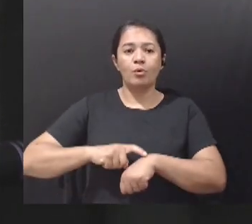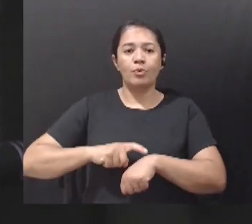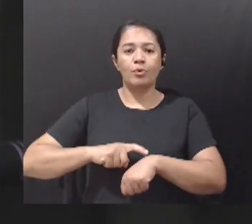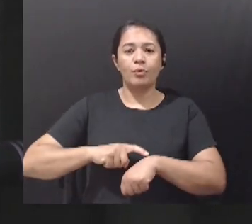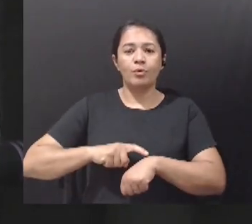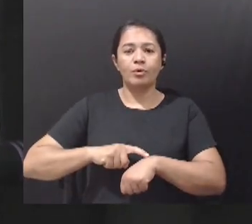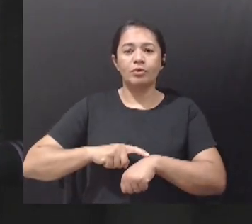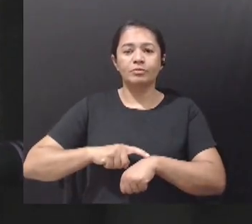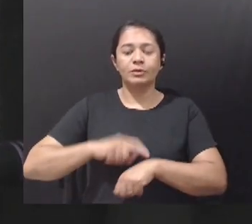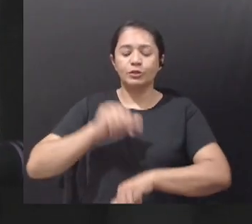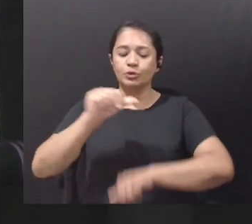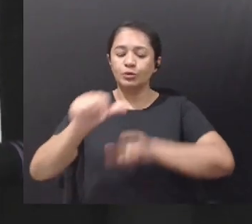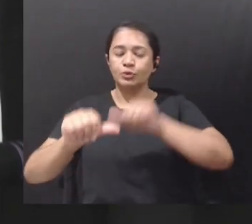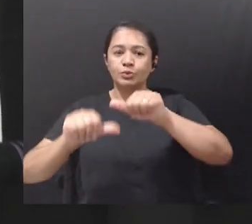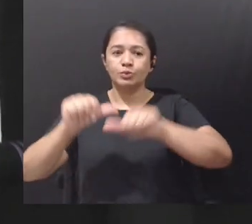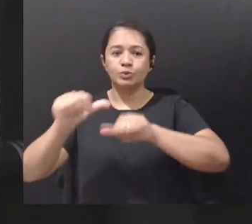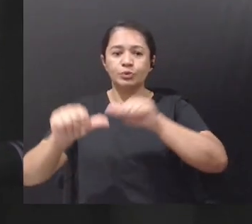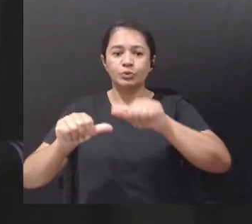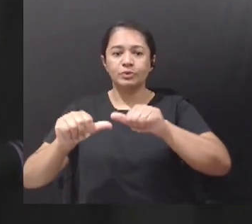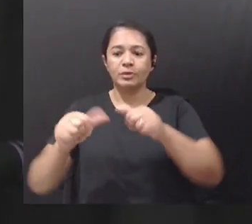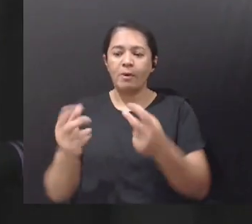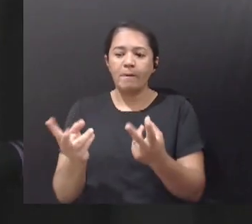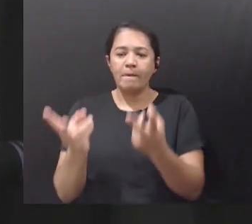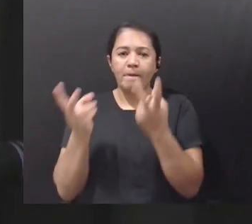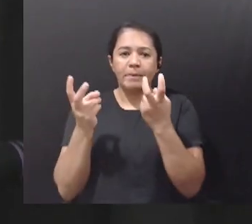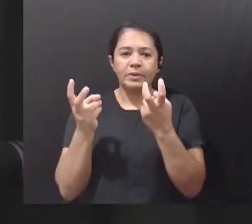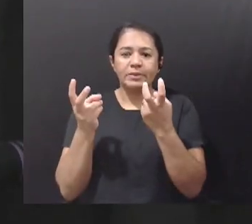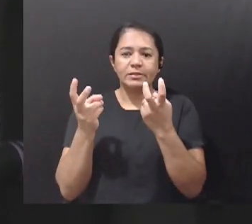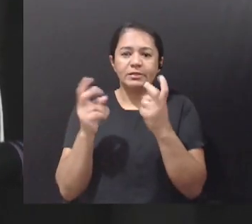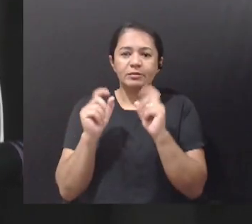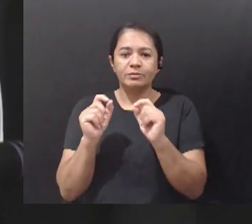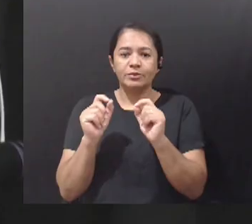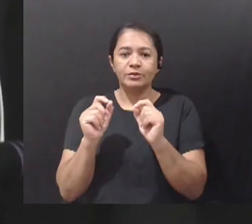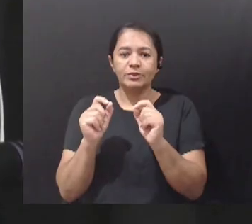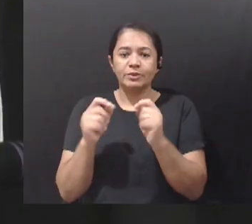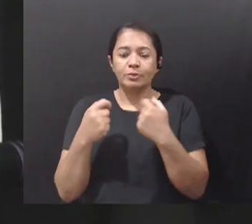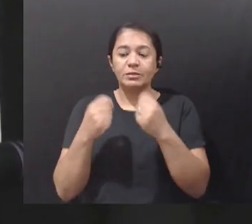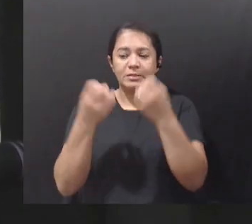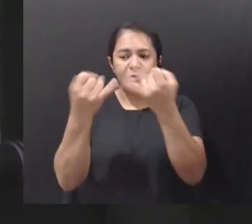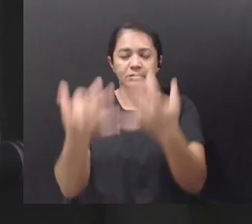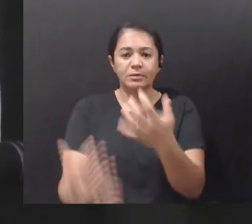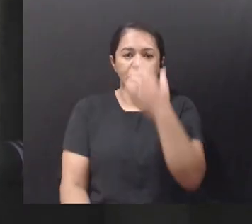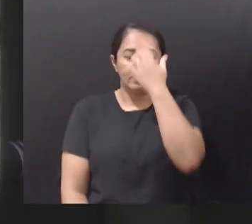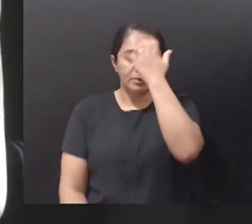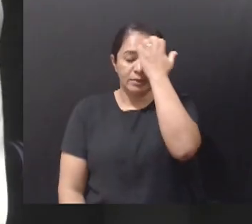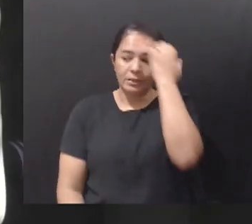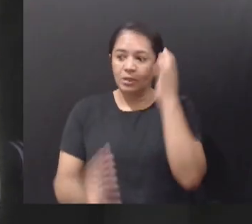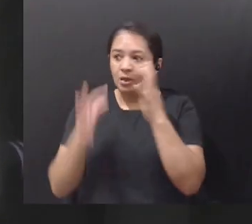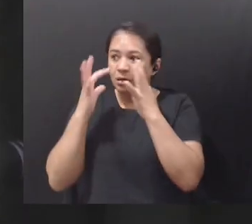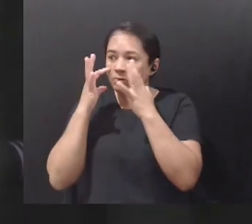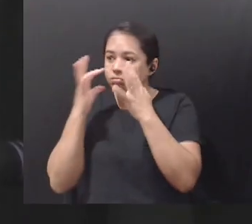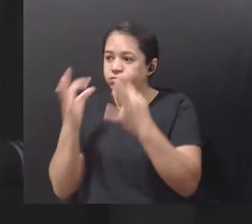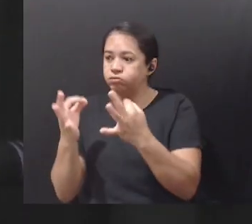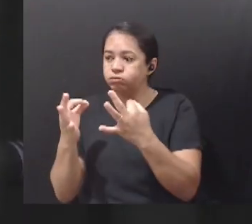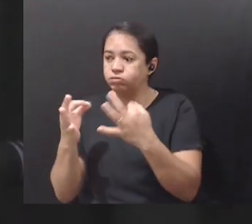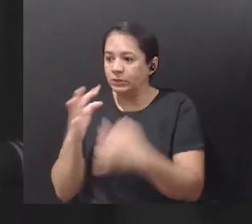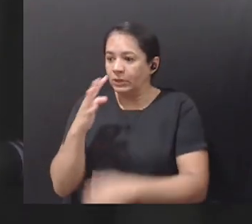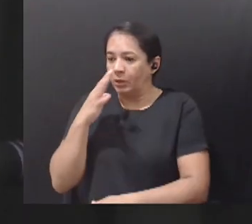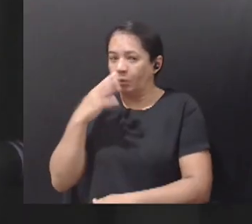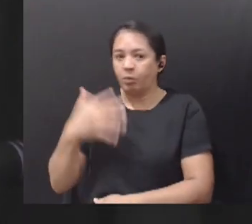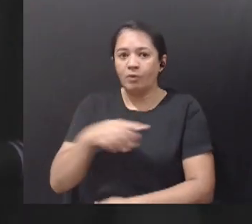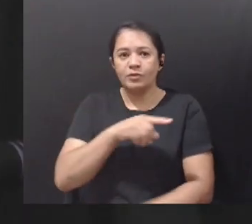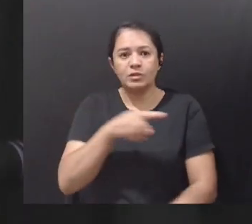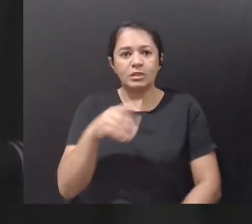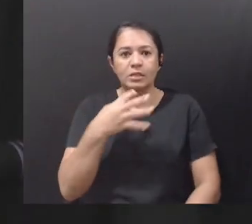transformar, eu enxerguei uma figura que eu tenho que colocar aqui, que me chamou muita atenção. Muitos não conhecem no sentido físico,